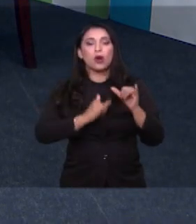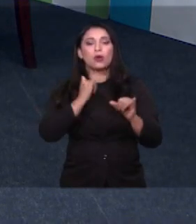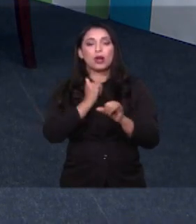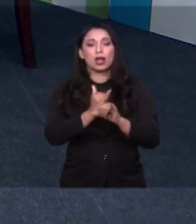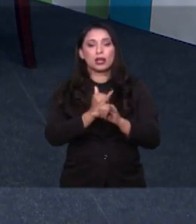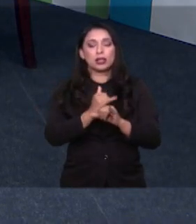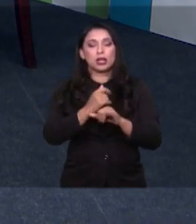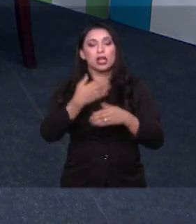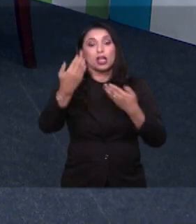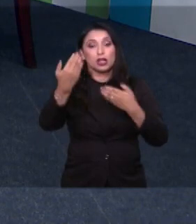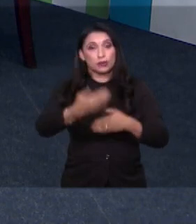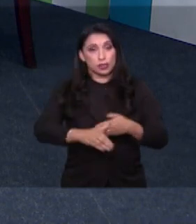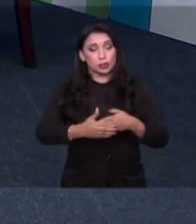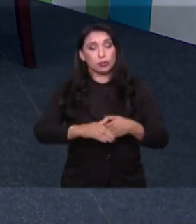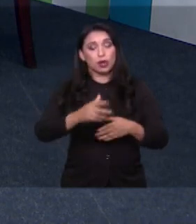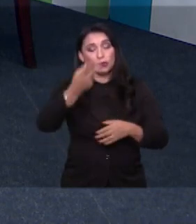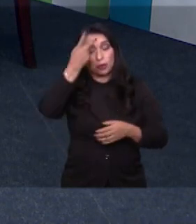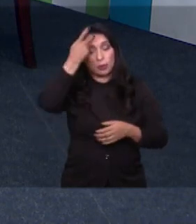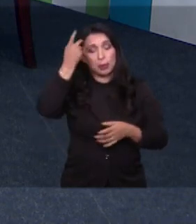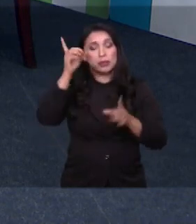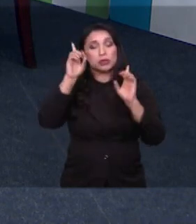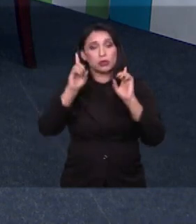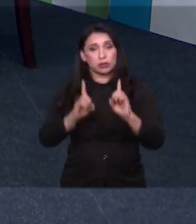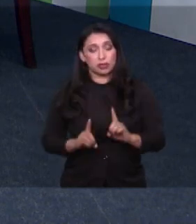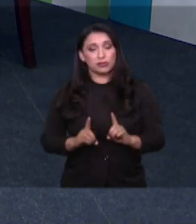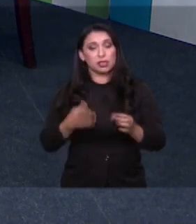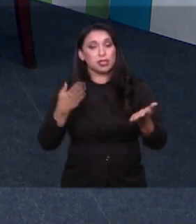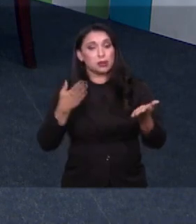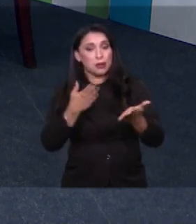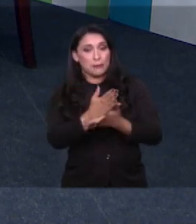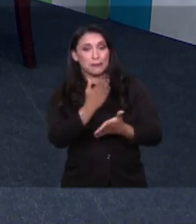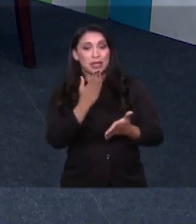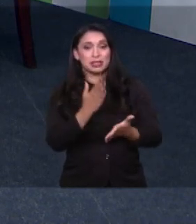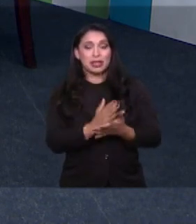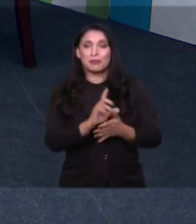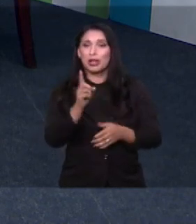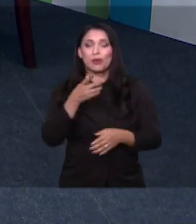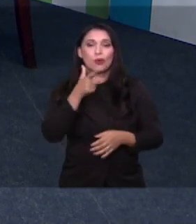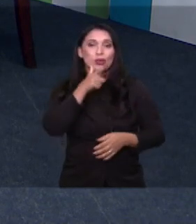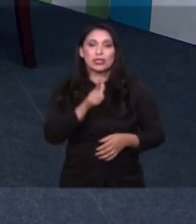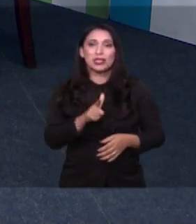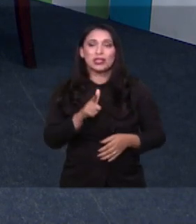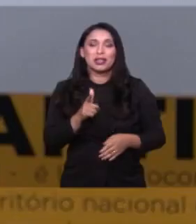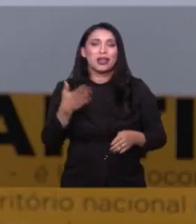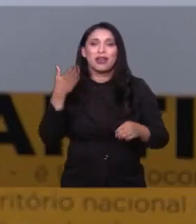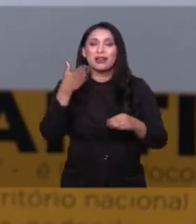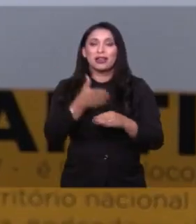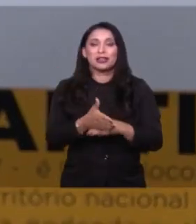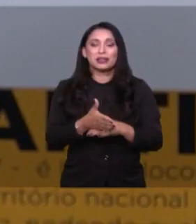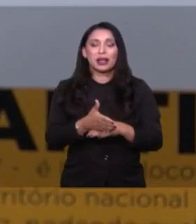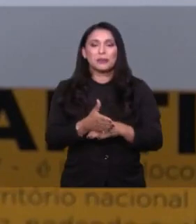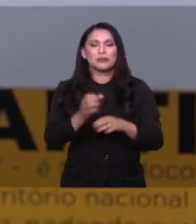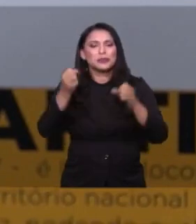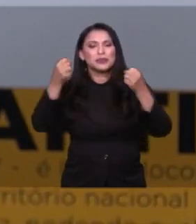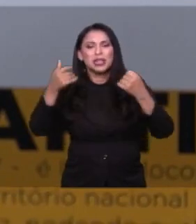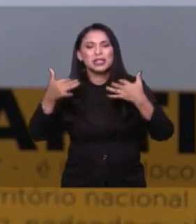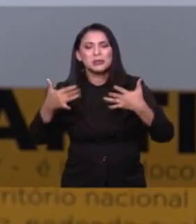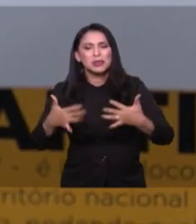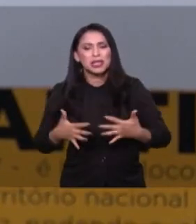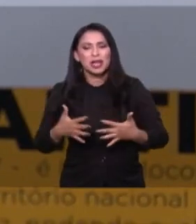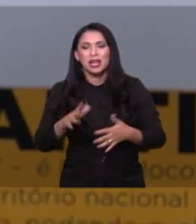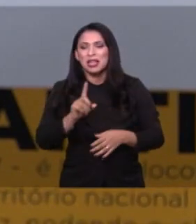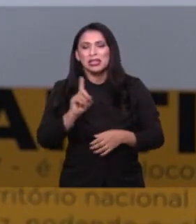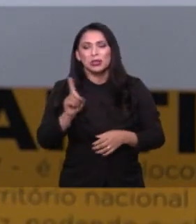E eu fiz a prova como PCD, eu passei. Mesmo assim, eu não consegui entrar no Meet. Só para explicar, eu não consegui